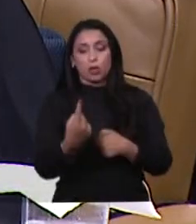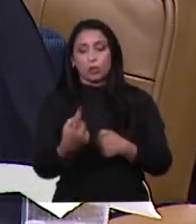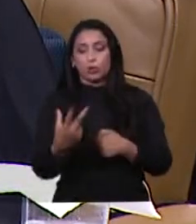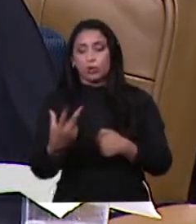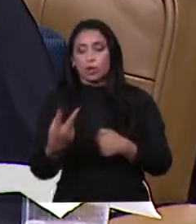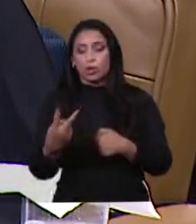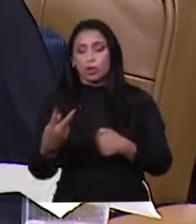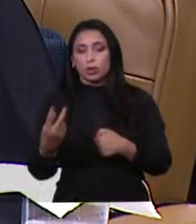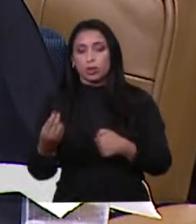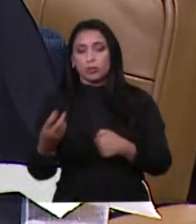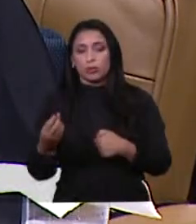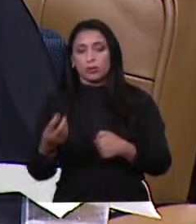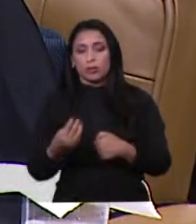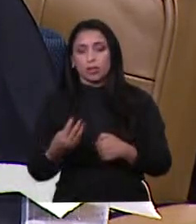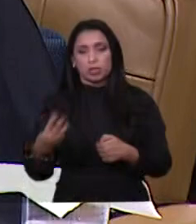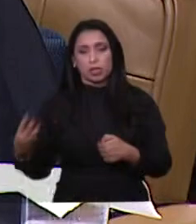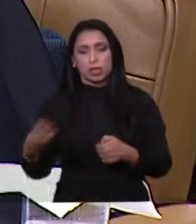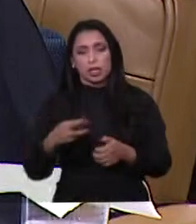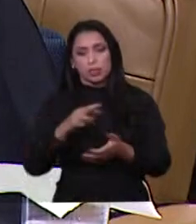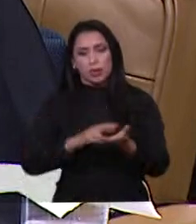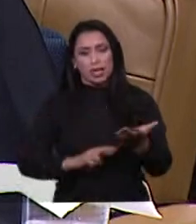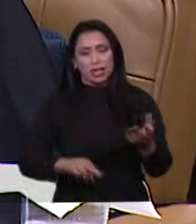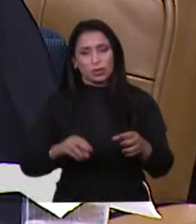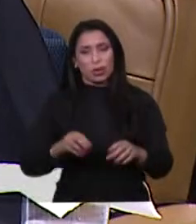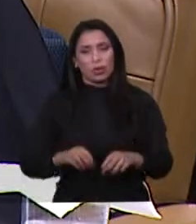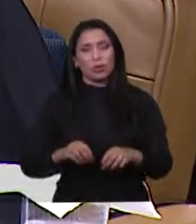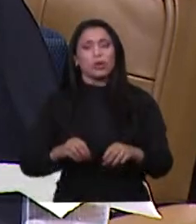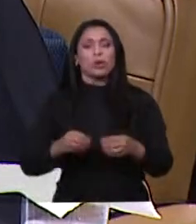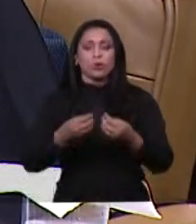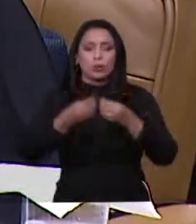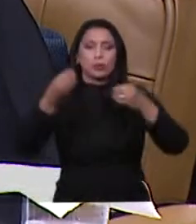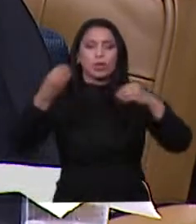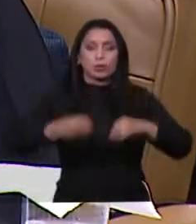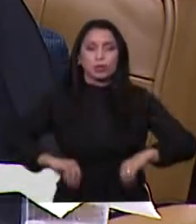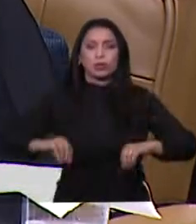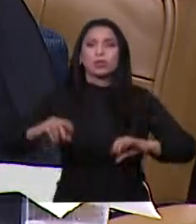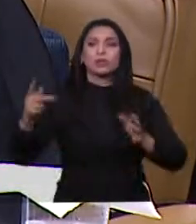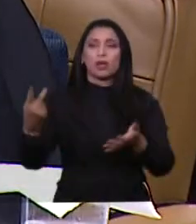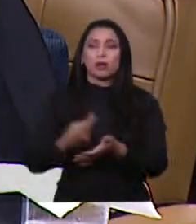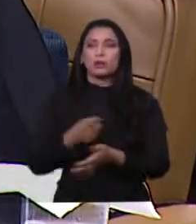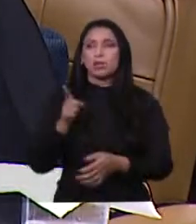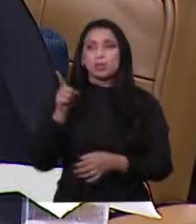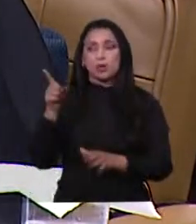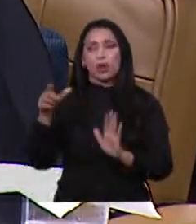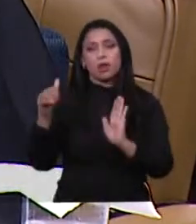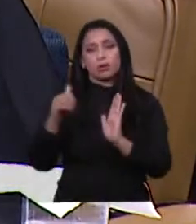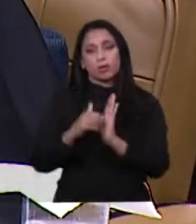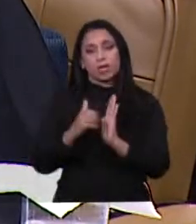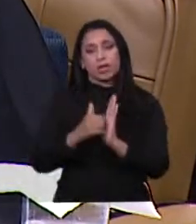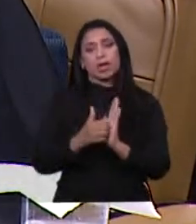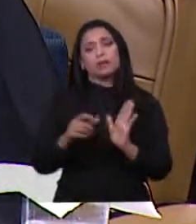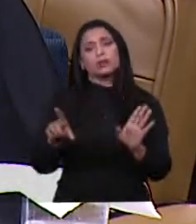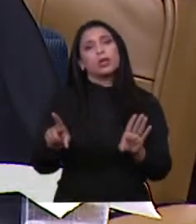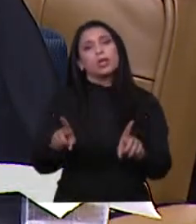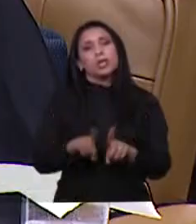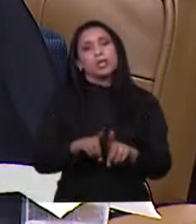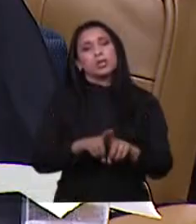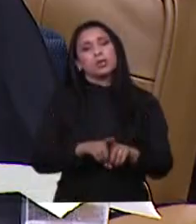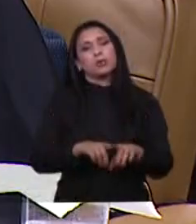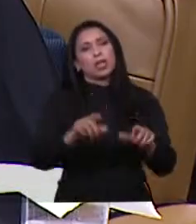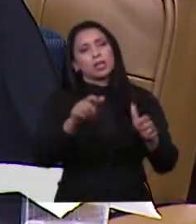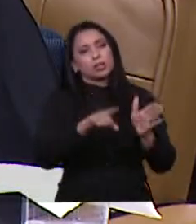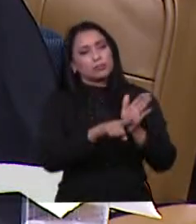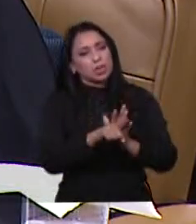1/2023, relativa ao relatório de danos ao patrimônio do Senado Federal, mais o relatório preliminar de vistoria de